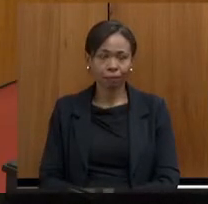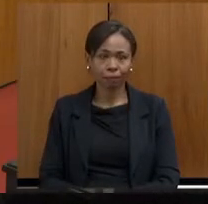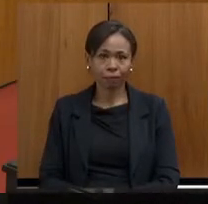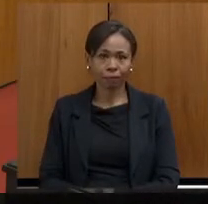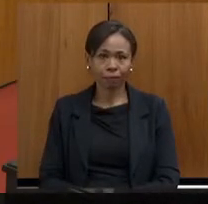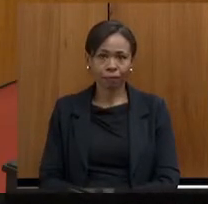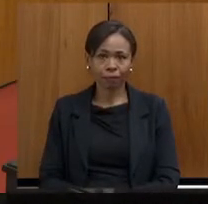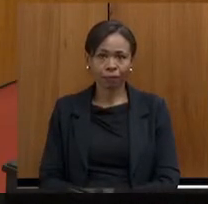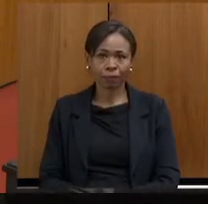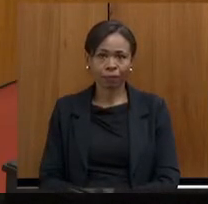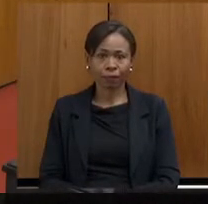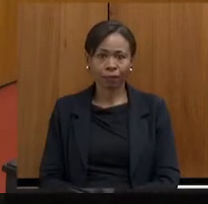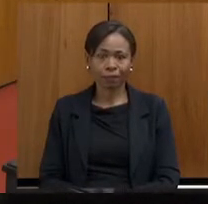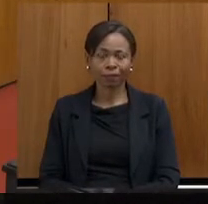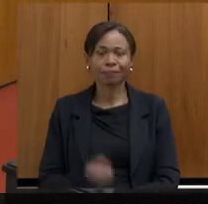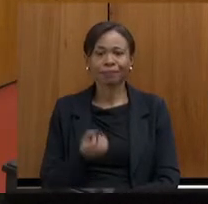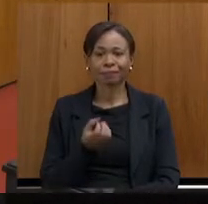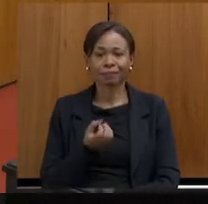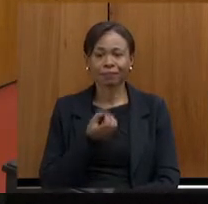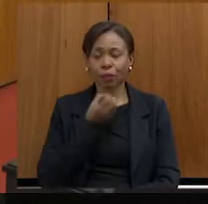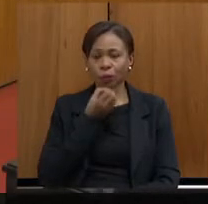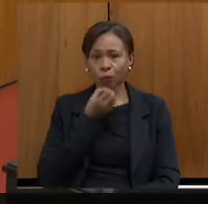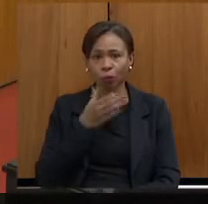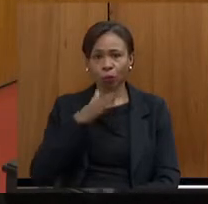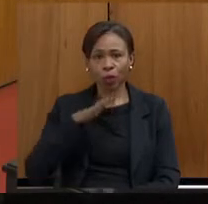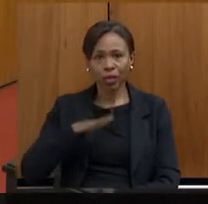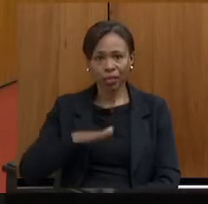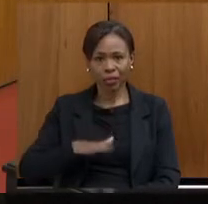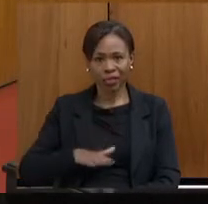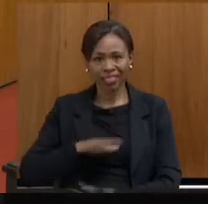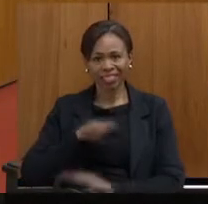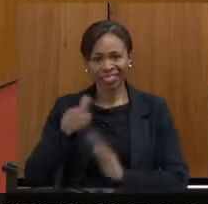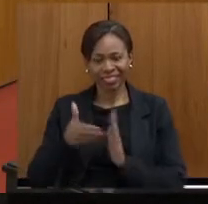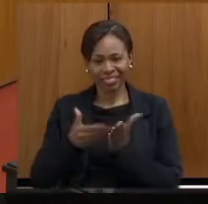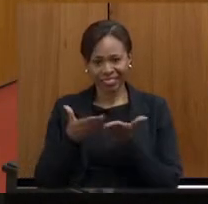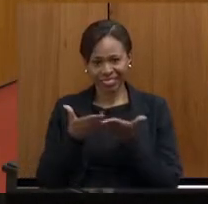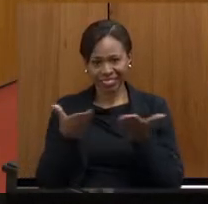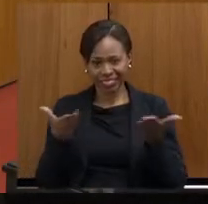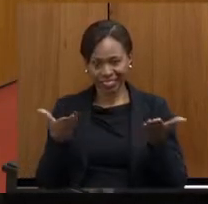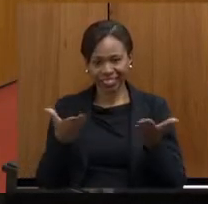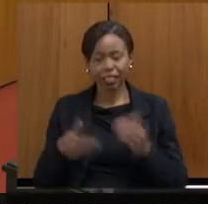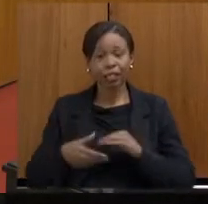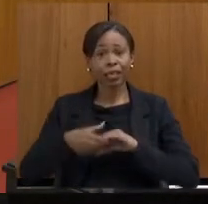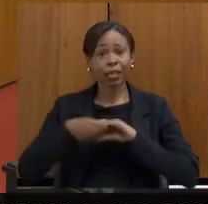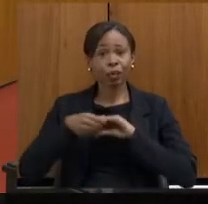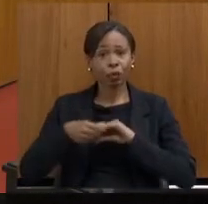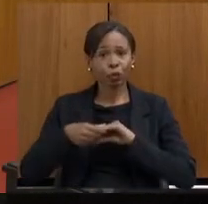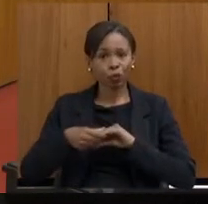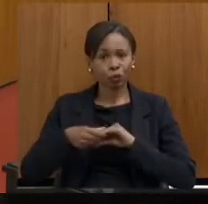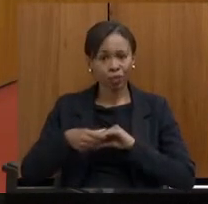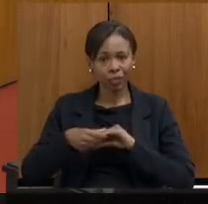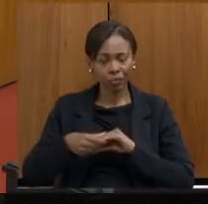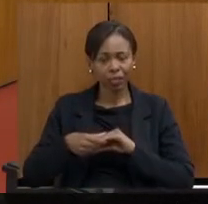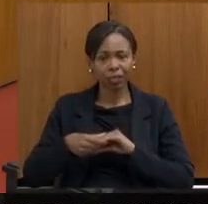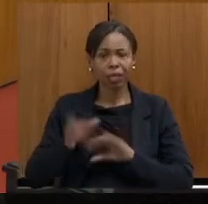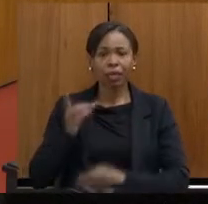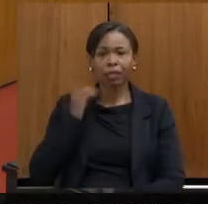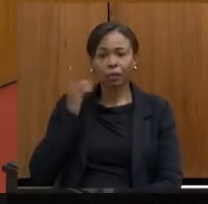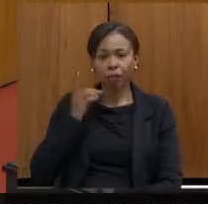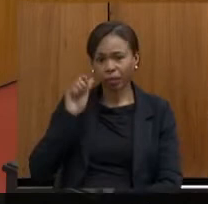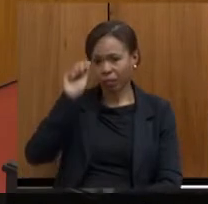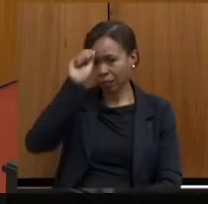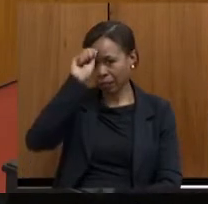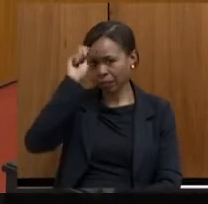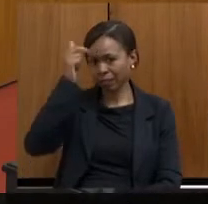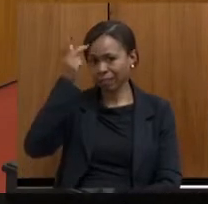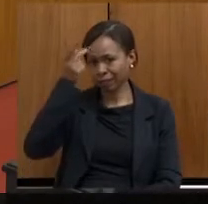tá ótimo. Bom dia, boa tarde a todos e todas. Gostaria de cumprimentar a deputada Ana Paula de Siqueira,